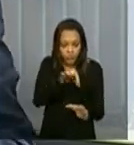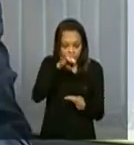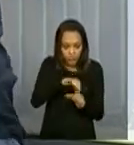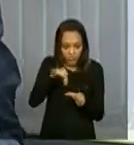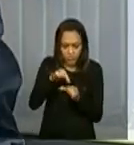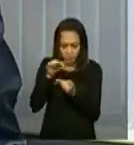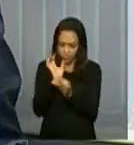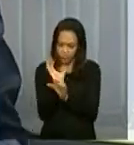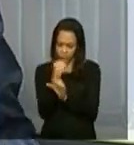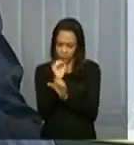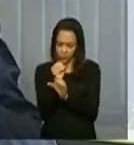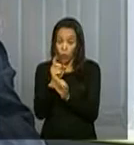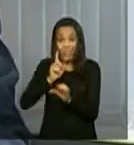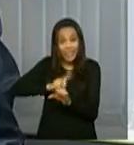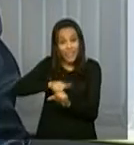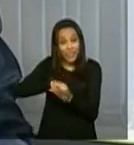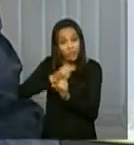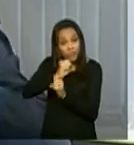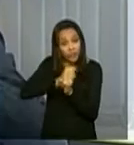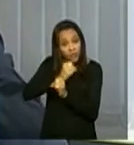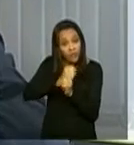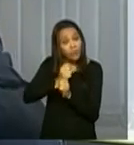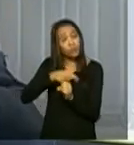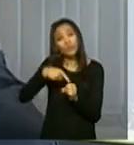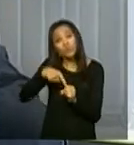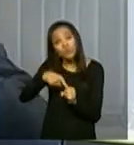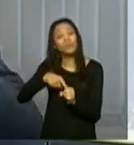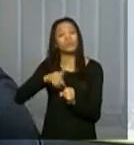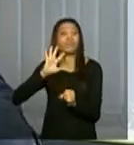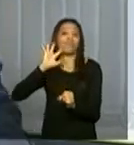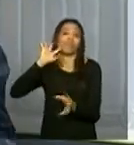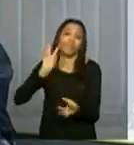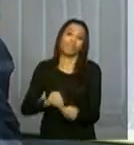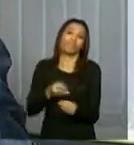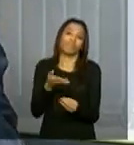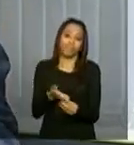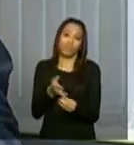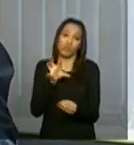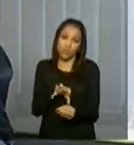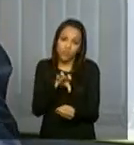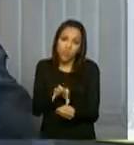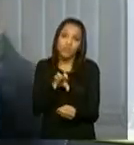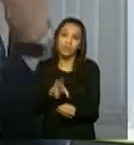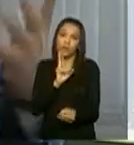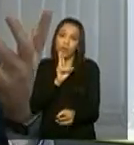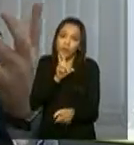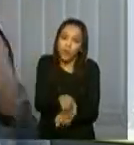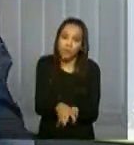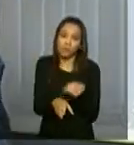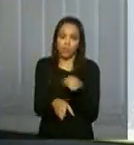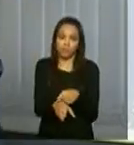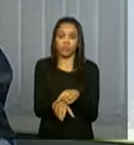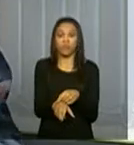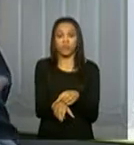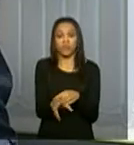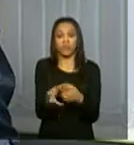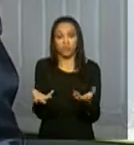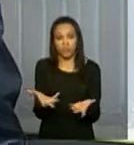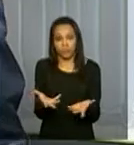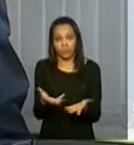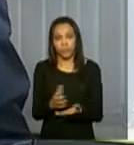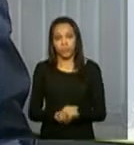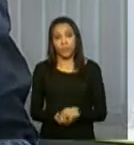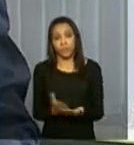amostras tudo isso são fatores que podem contribuir para que a substância se de grave em que elas próprias hoje mesmo que tenham estado hoje em dia não sejam